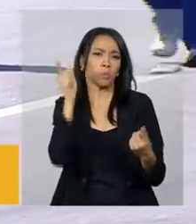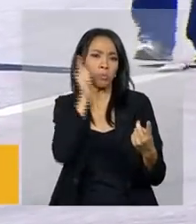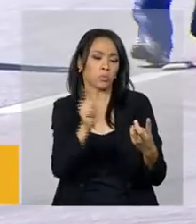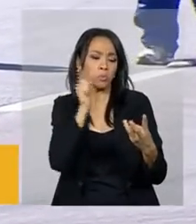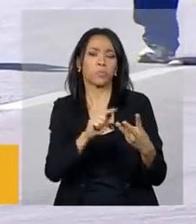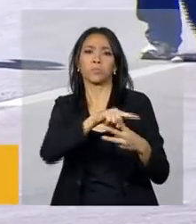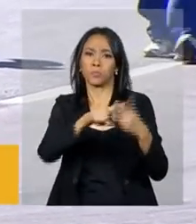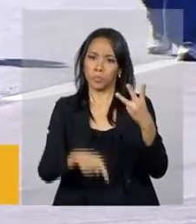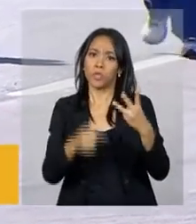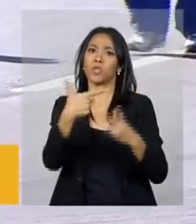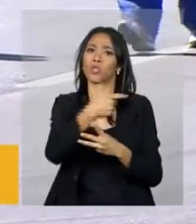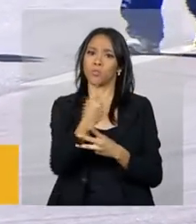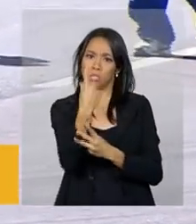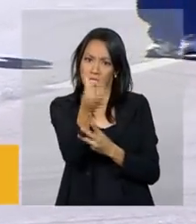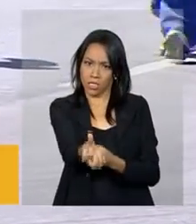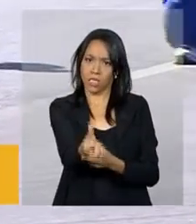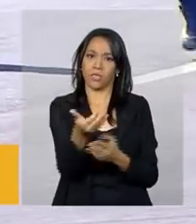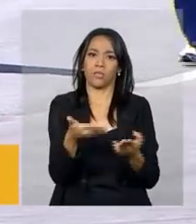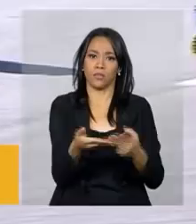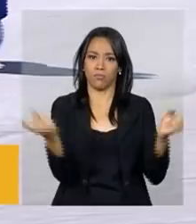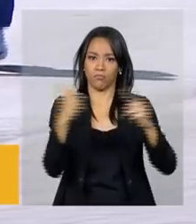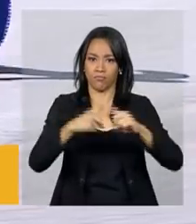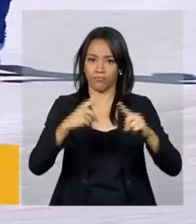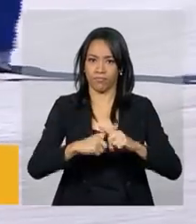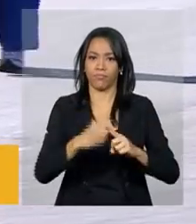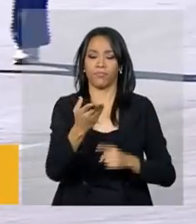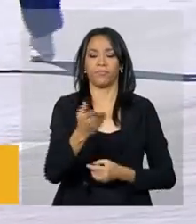em 2016.